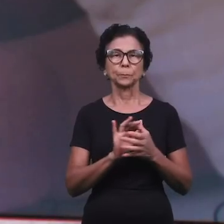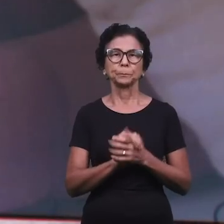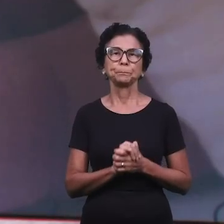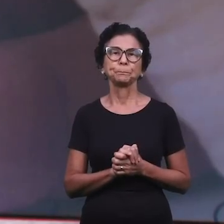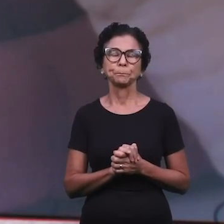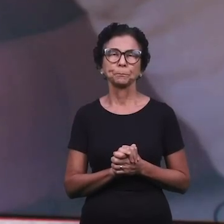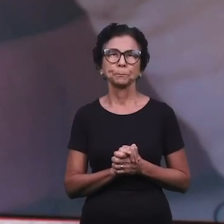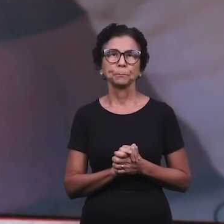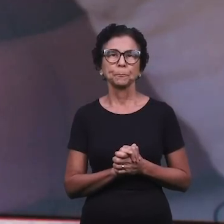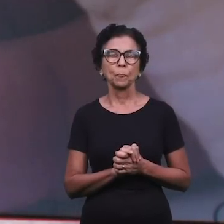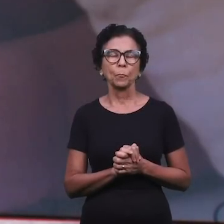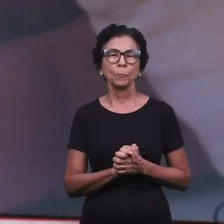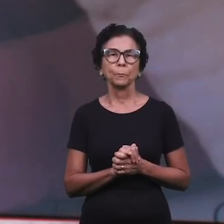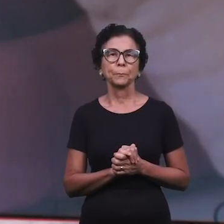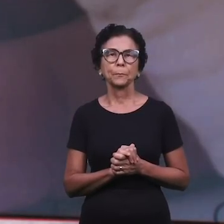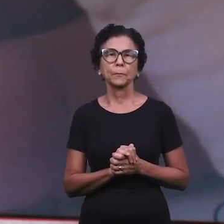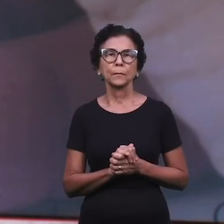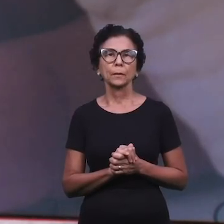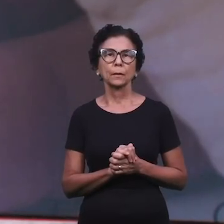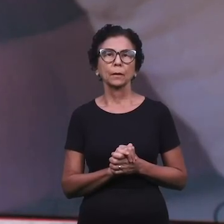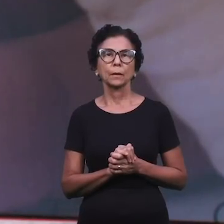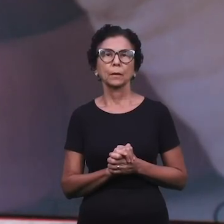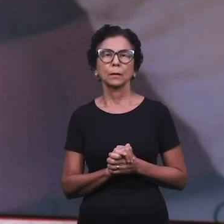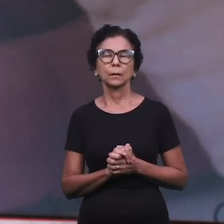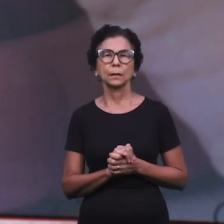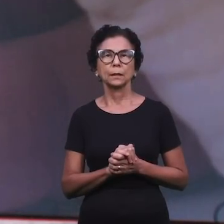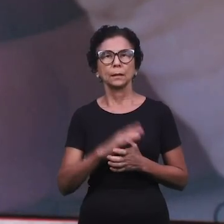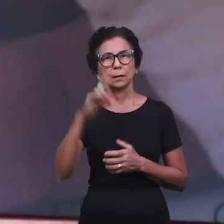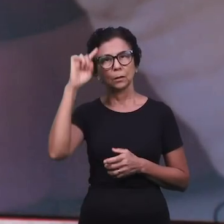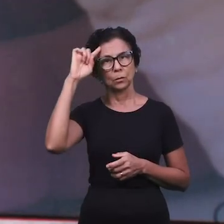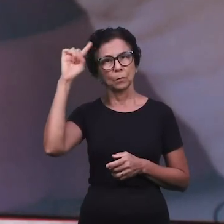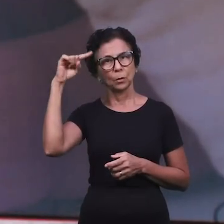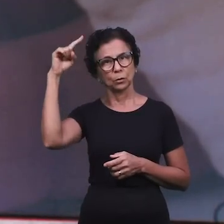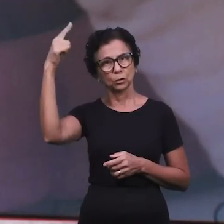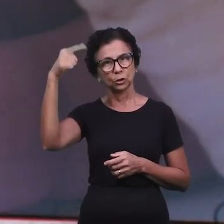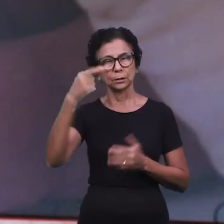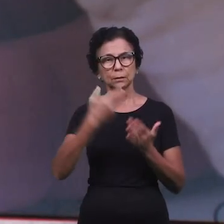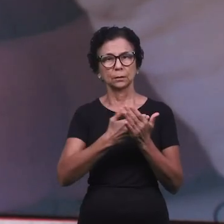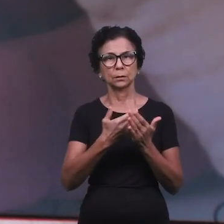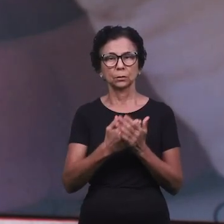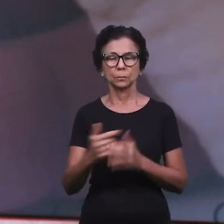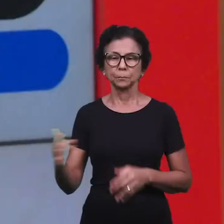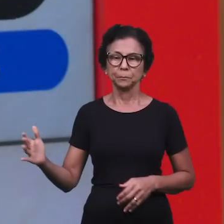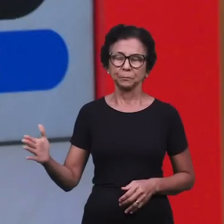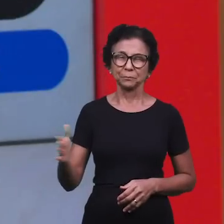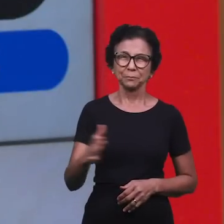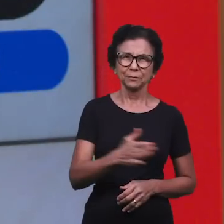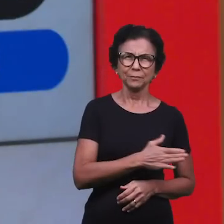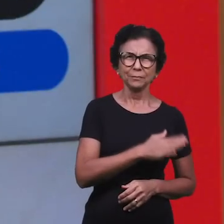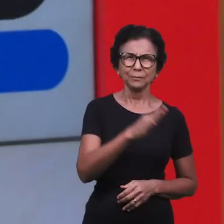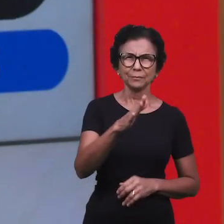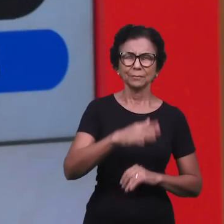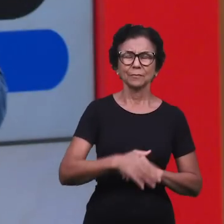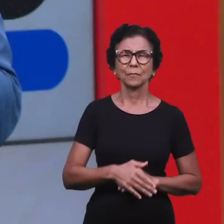Agora, o terceiro ponto que eu quero falar com vocês aqui é a resiliência, né? Nos últimos anos, essa palavra aí tem ganhado,